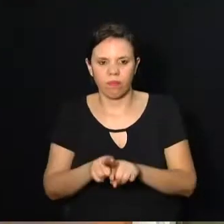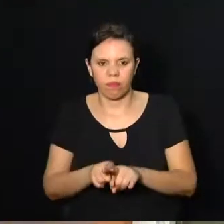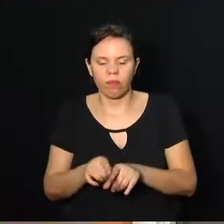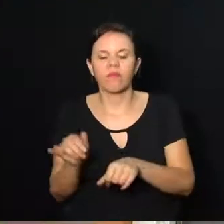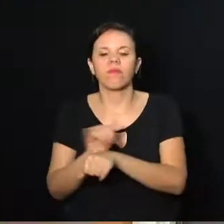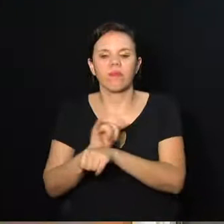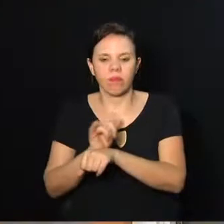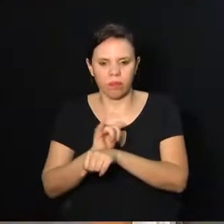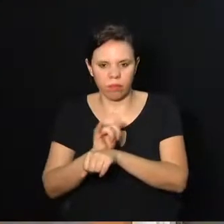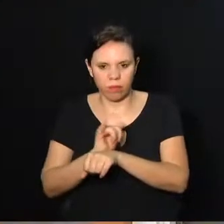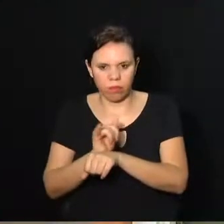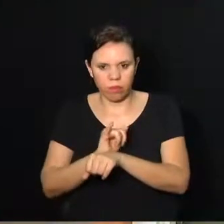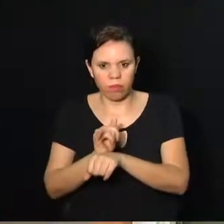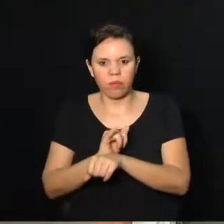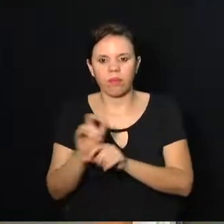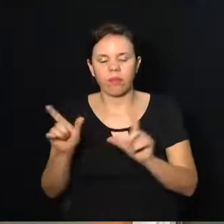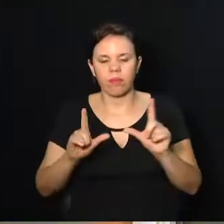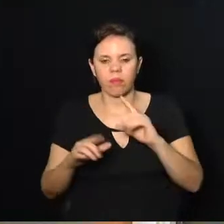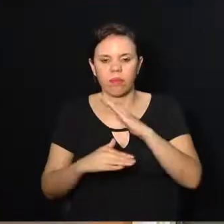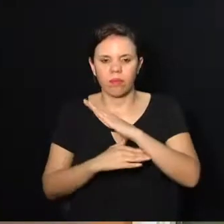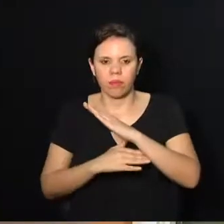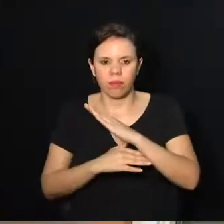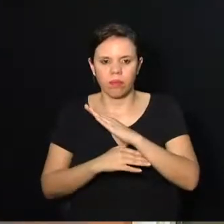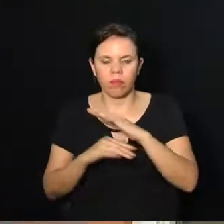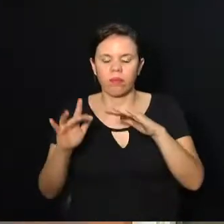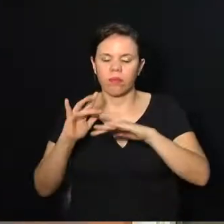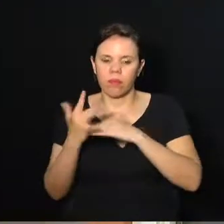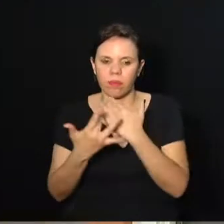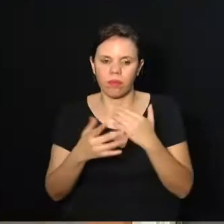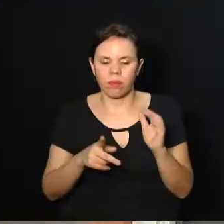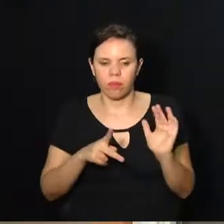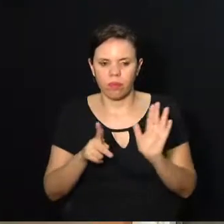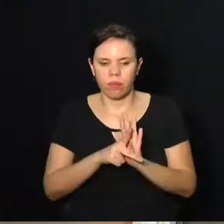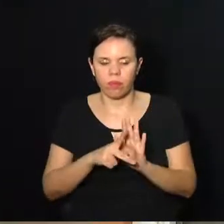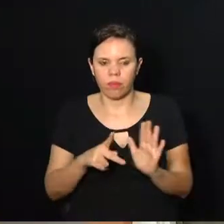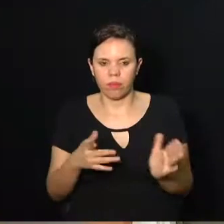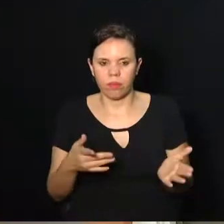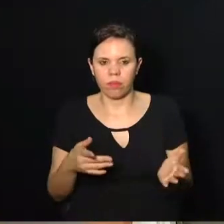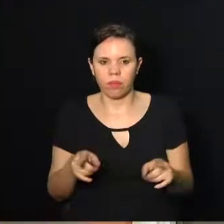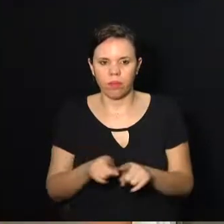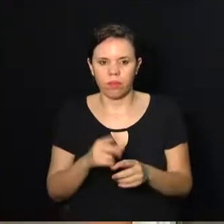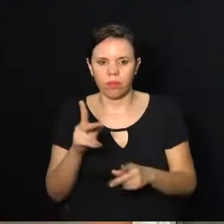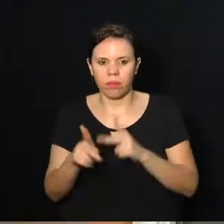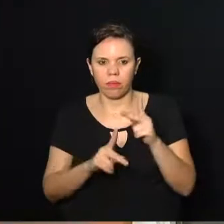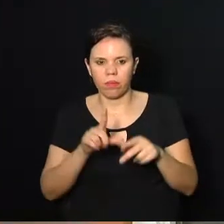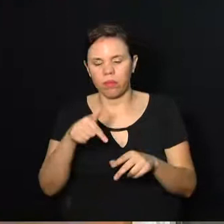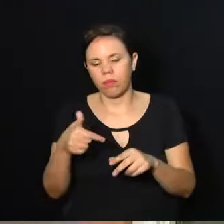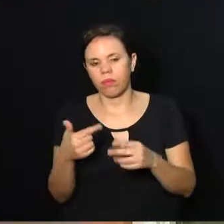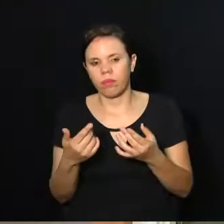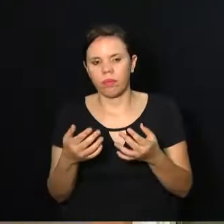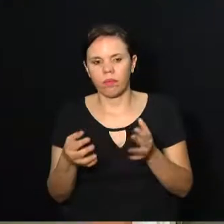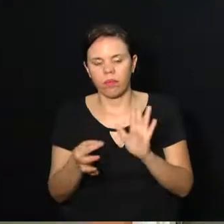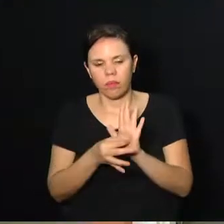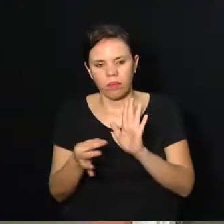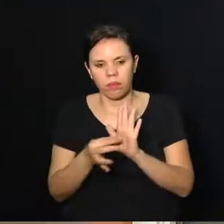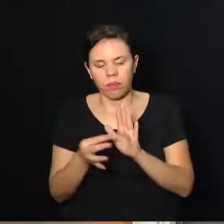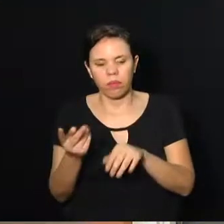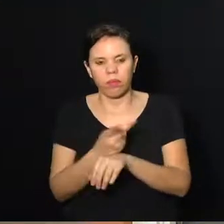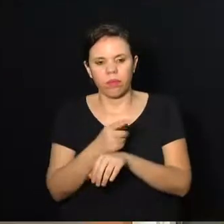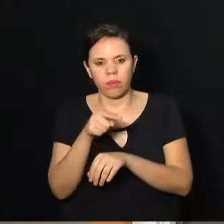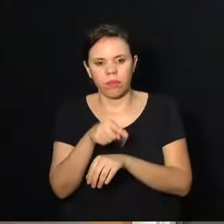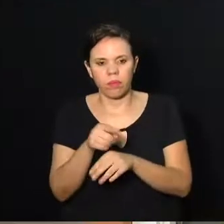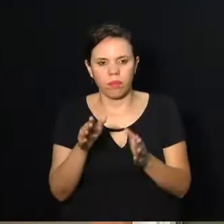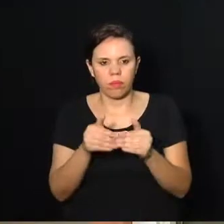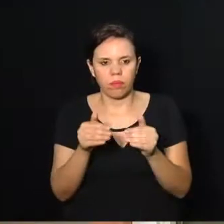YouTube da TV Câmara, nas minhas redes sociais. E muitas pessoas acabam depois dando um feedback, nos procurando,